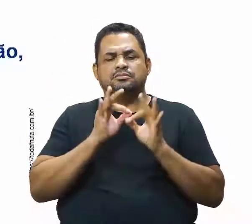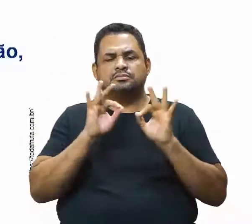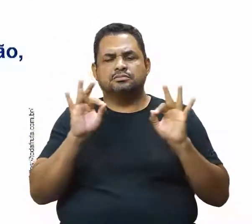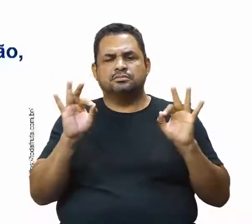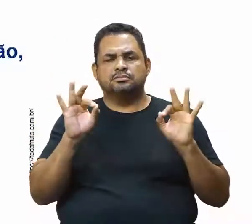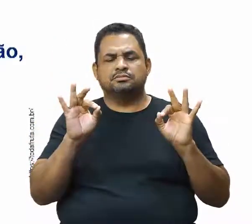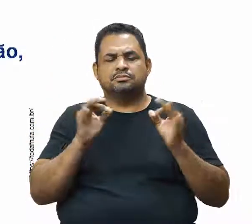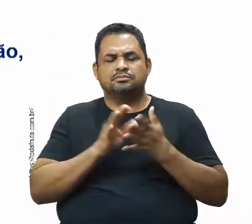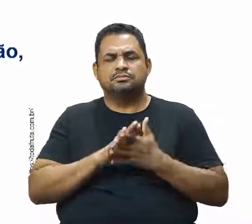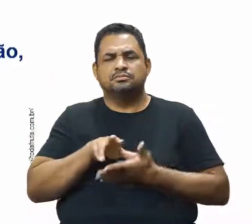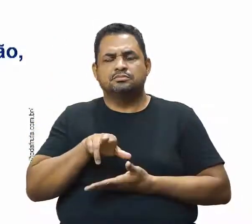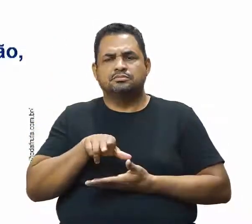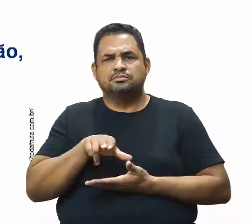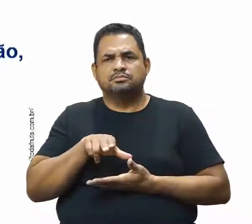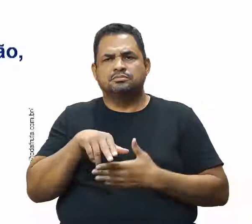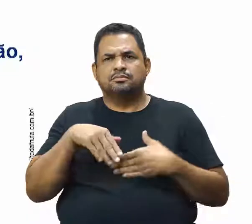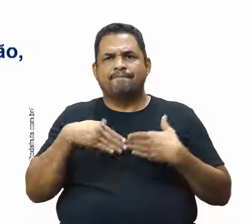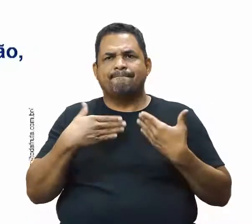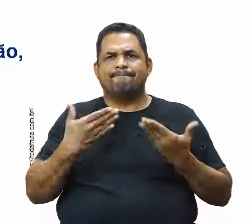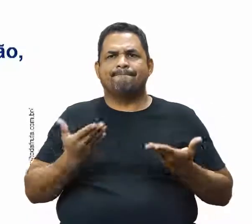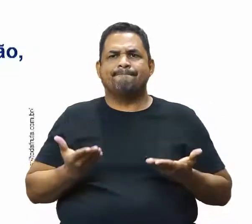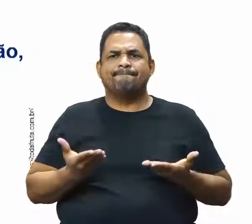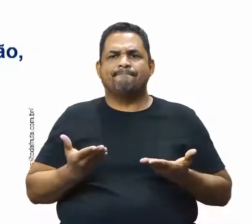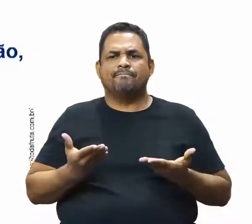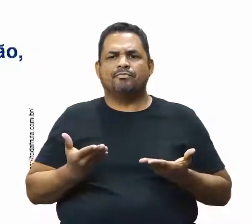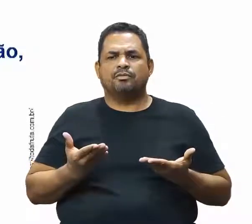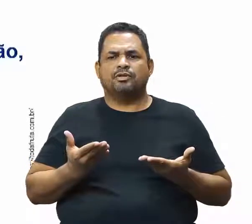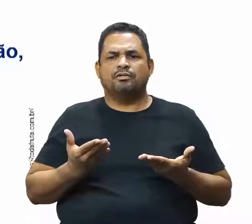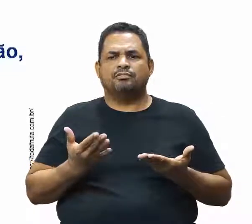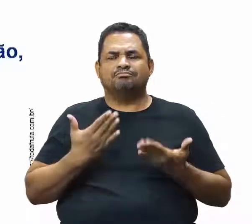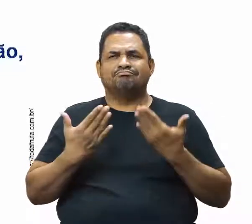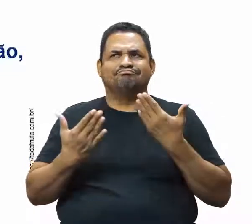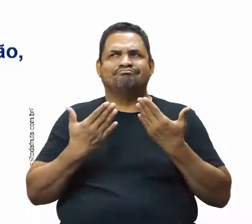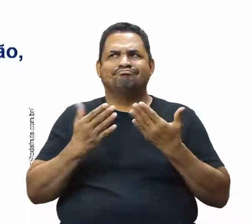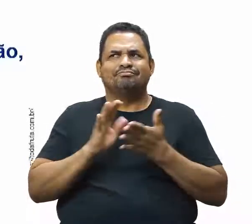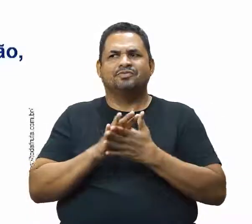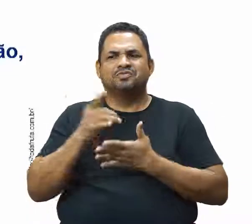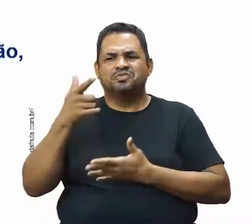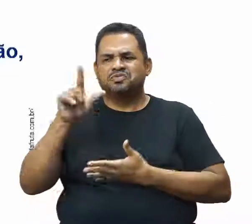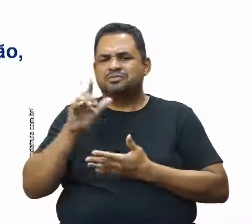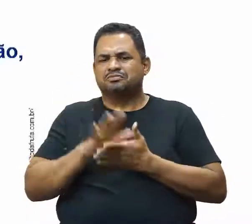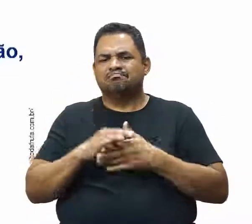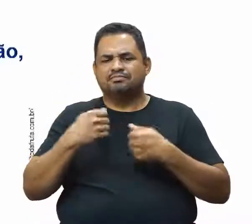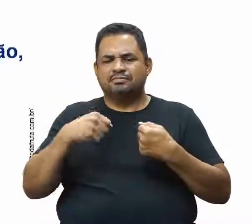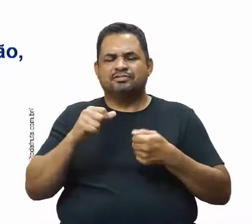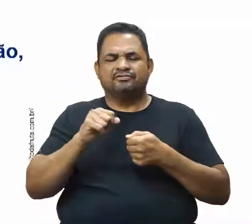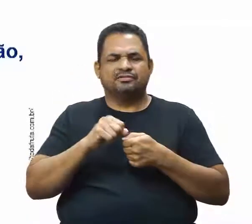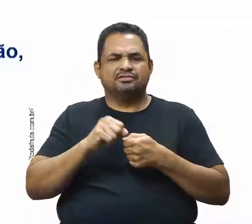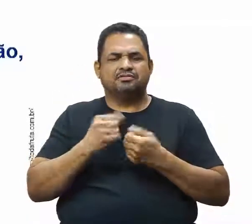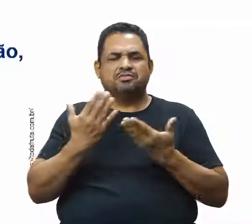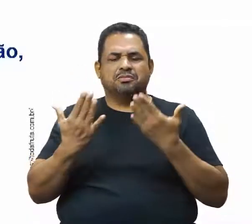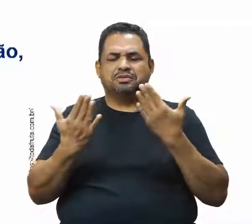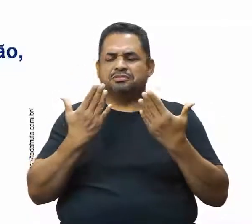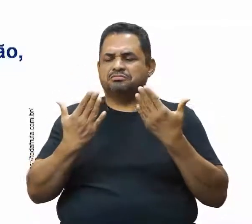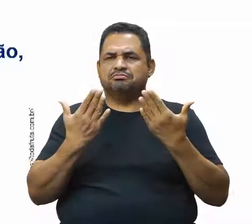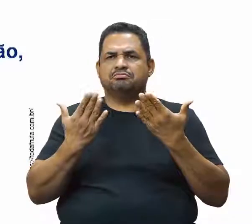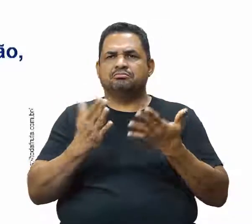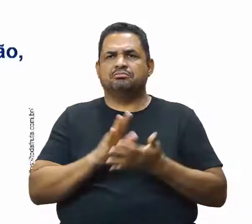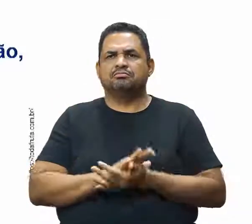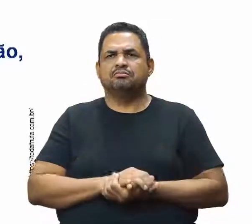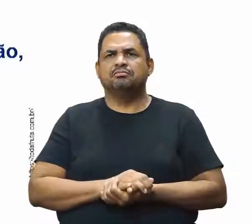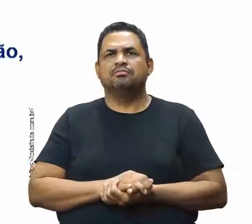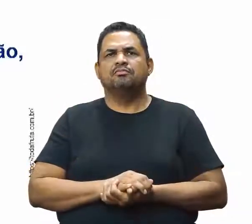É igual. Vou comparar. Não consigo fazer sem comparar. É igual como